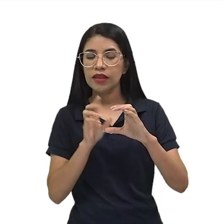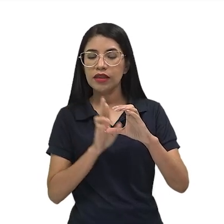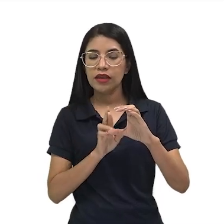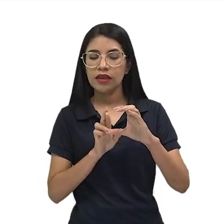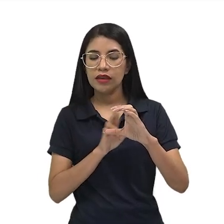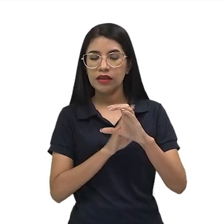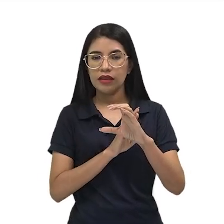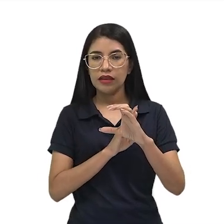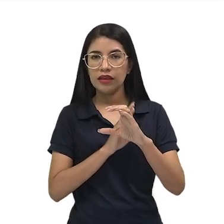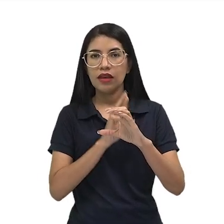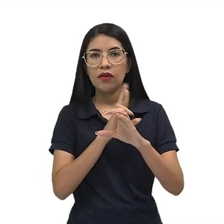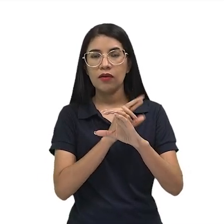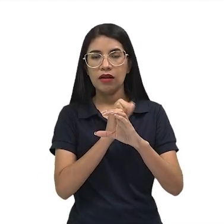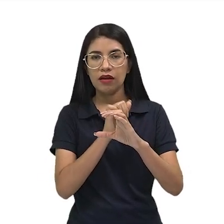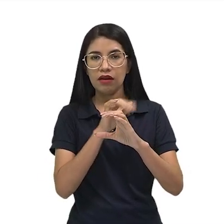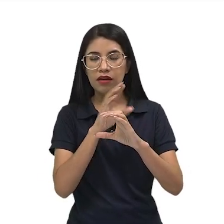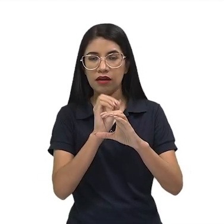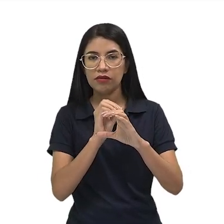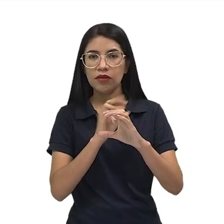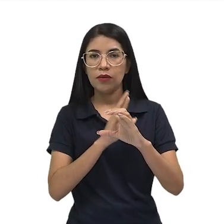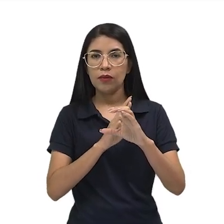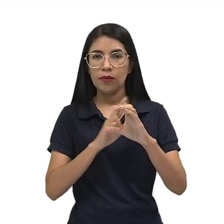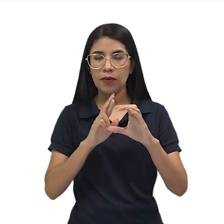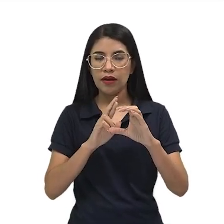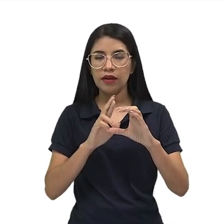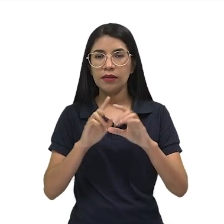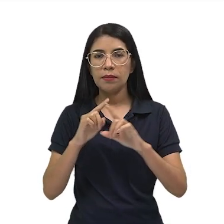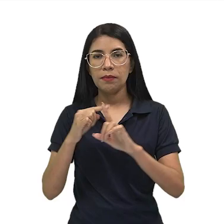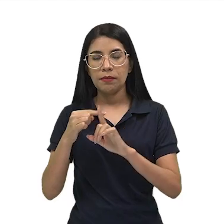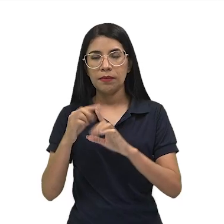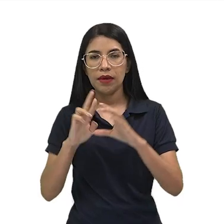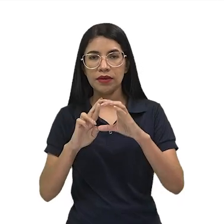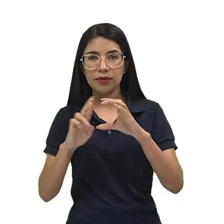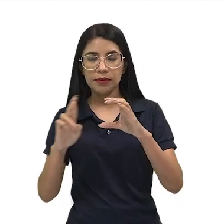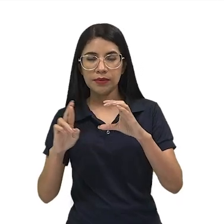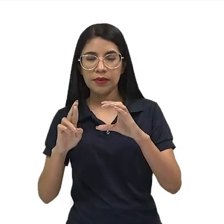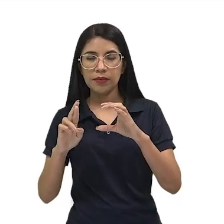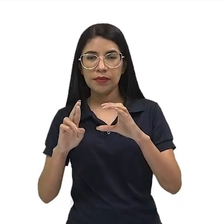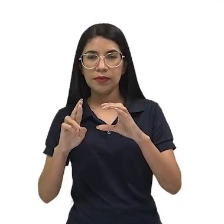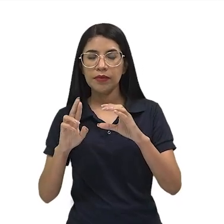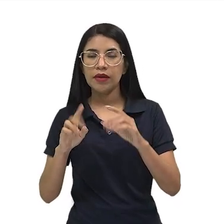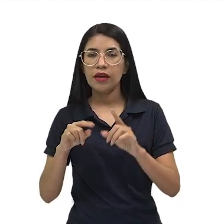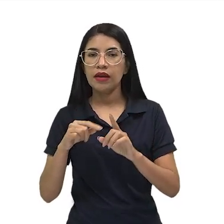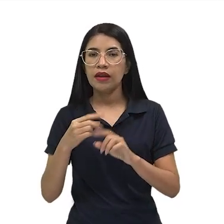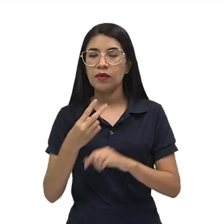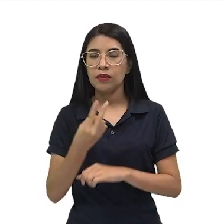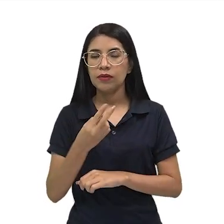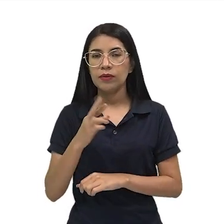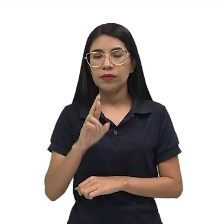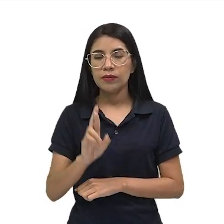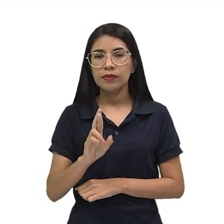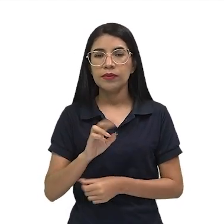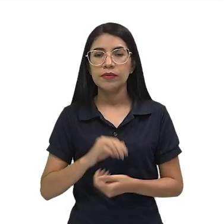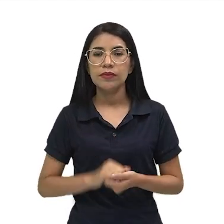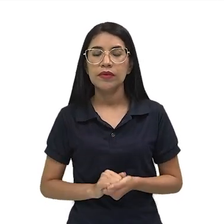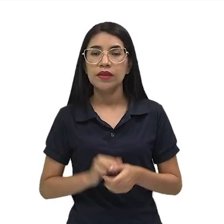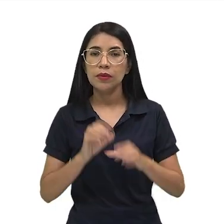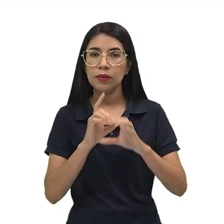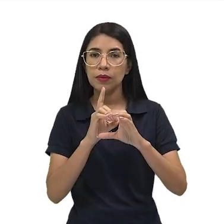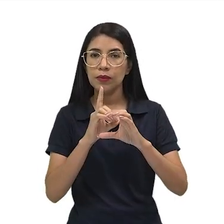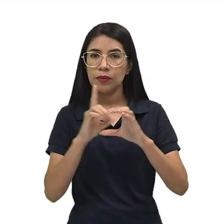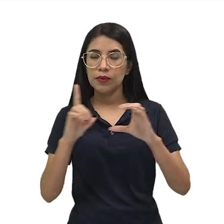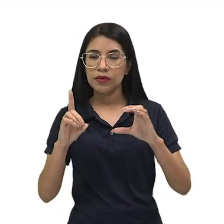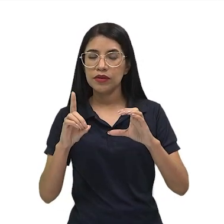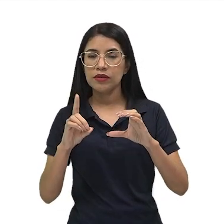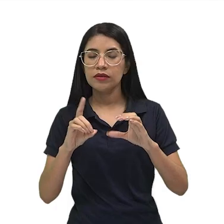R. Ora, um R mais um R, isso aqui vai me dar 2R. Então, o diâmetro, ele é um